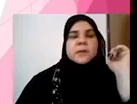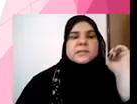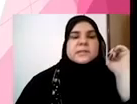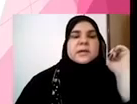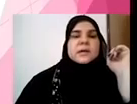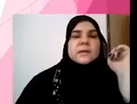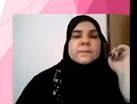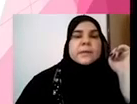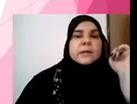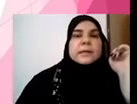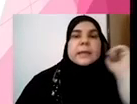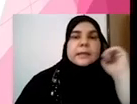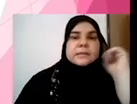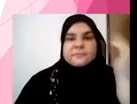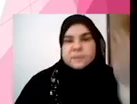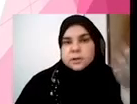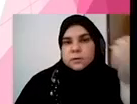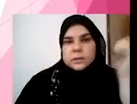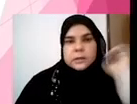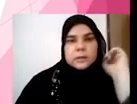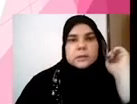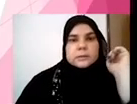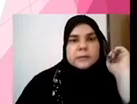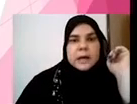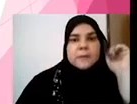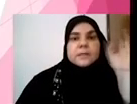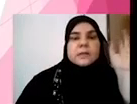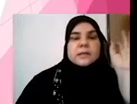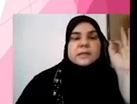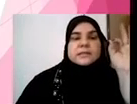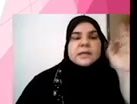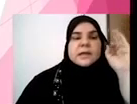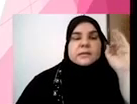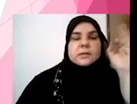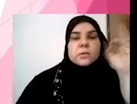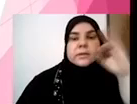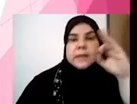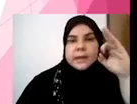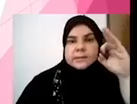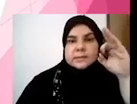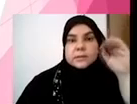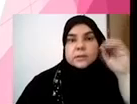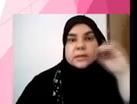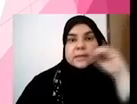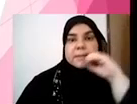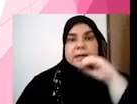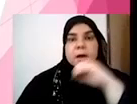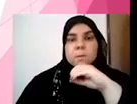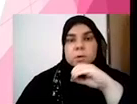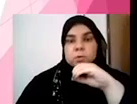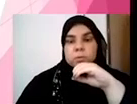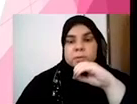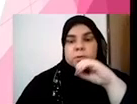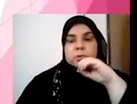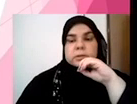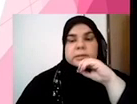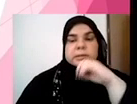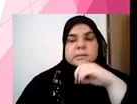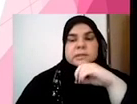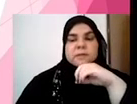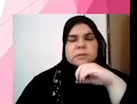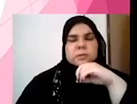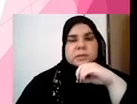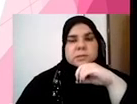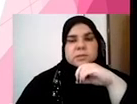não pode ser 15, tá? Tem que ser entre 1 e 10. Então, eu tenho que pegar o meu número que eu estou